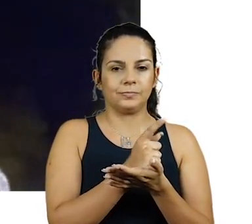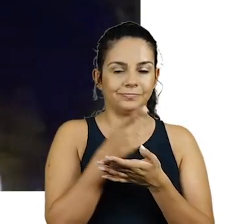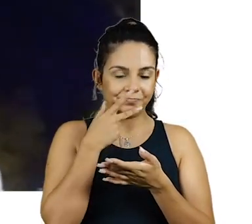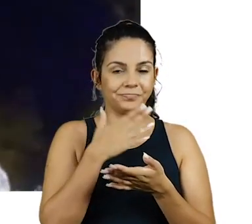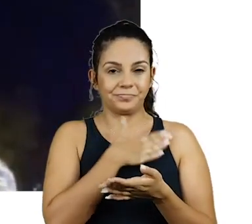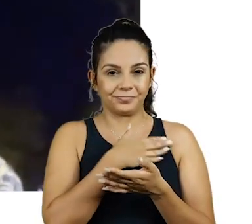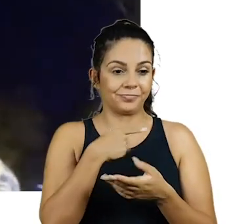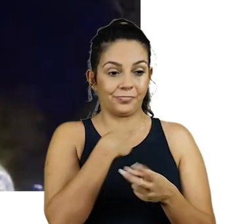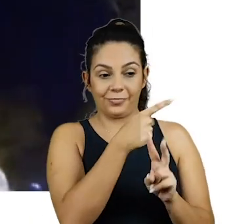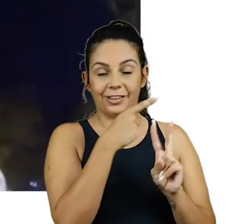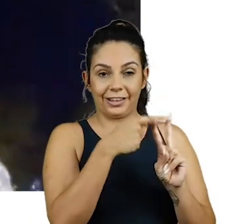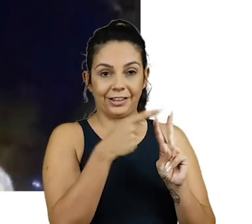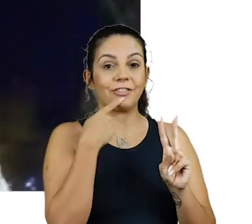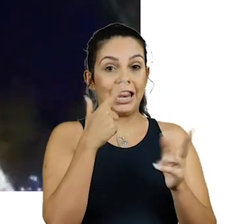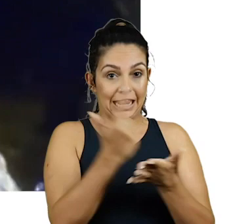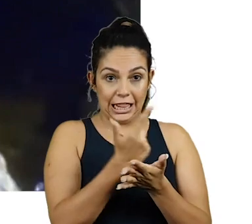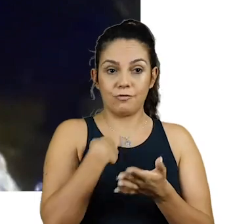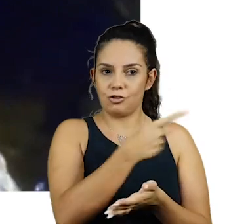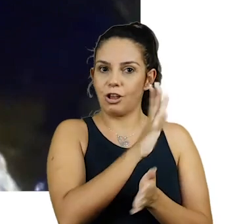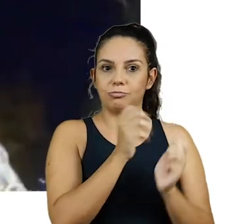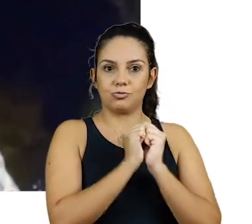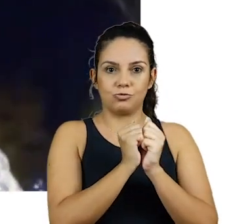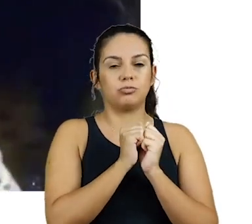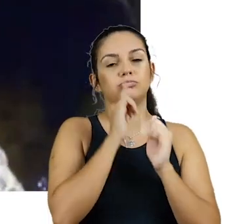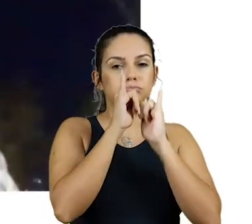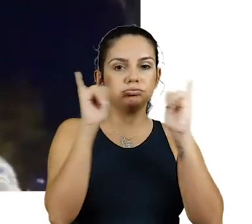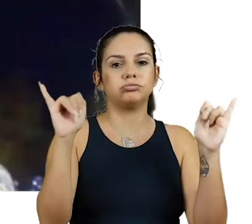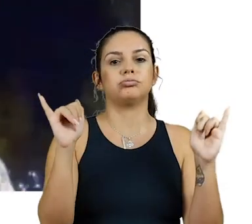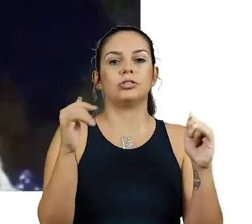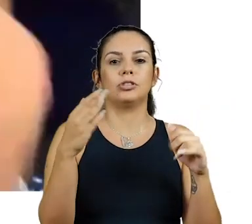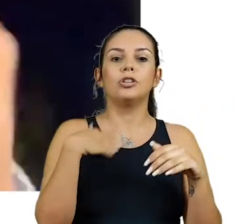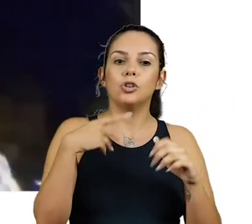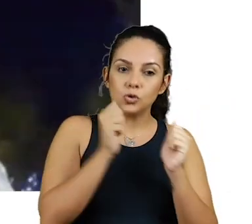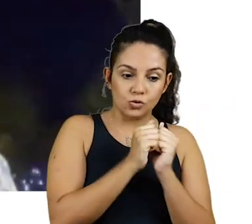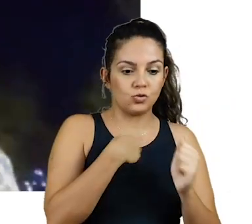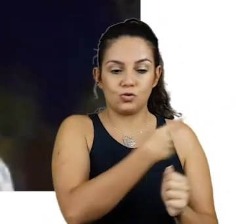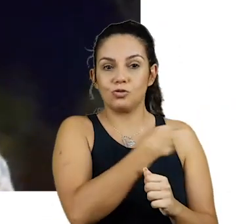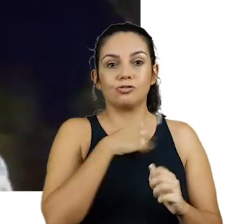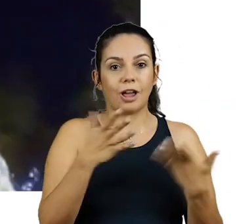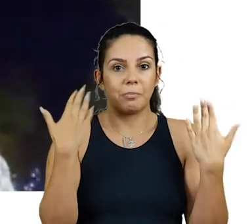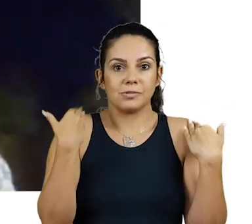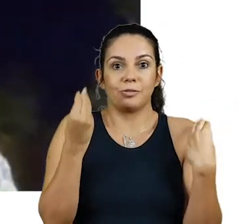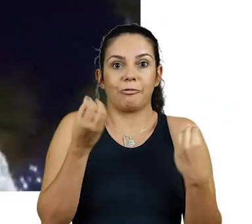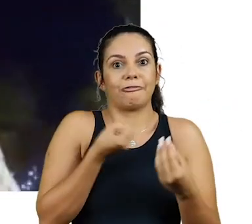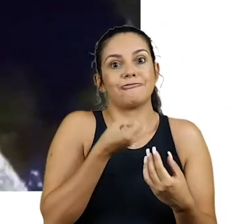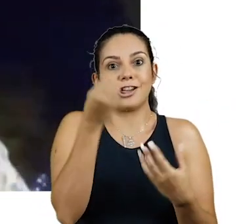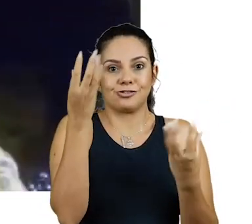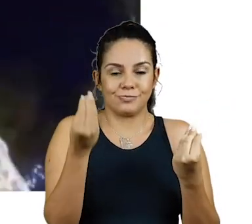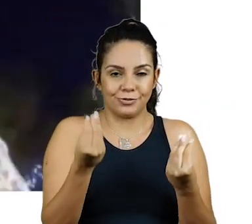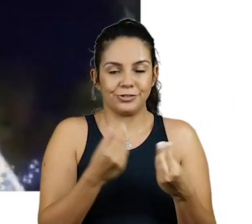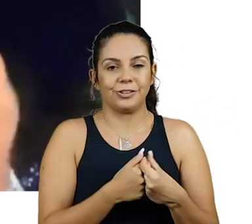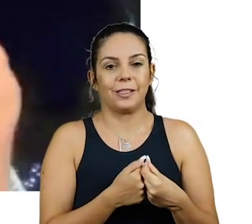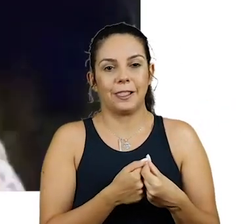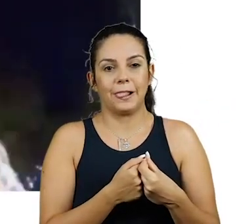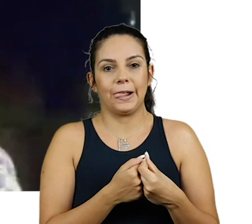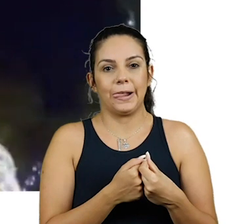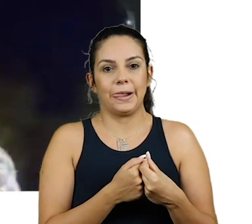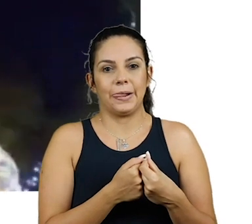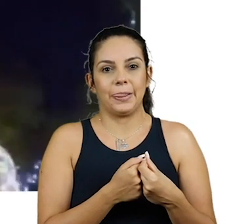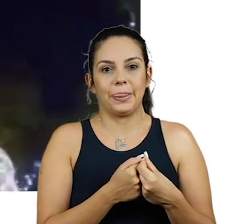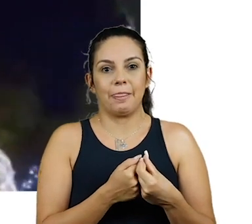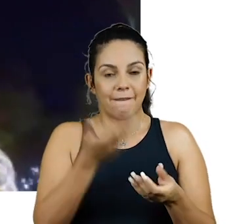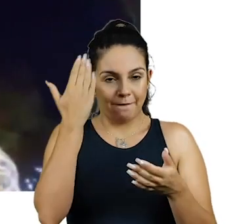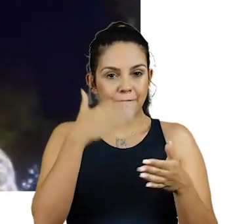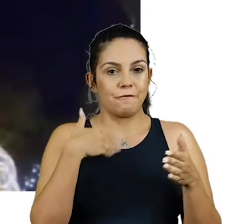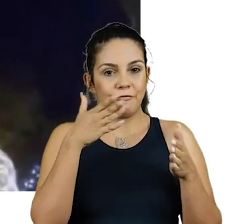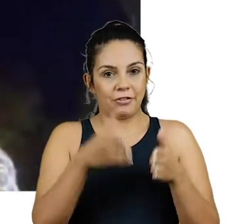prazer, rodamos muito falando desse livro, aliás, rodei muito mesmo contigo, eu aqui no Rio Grande do Norte, você me trouxe uma Bienal aqui